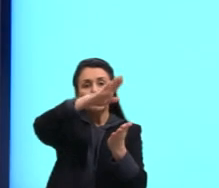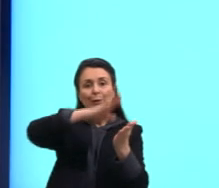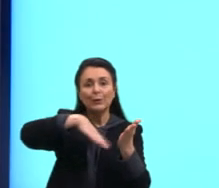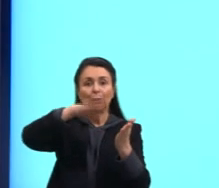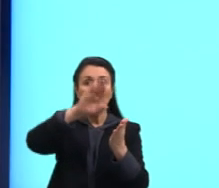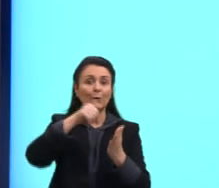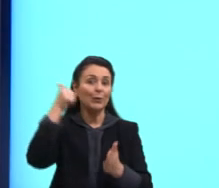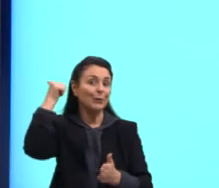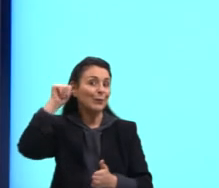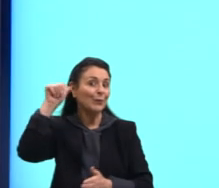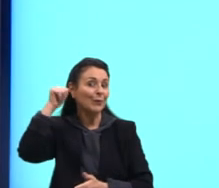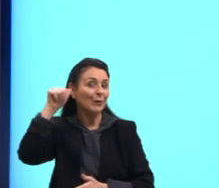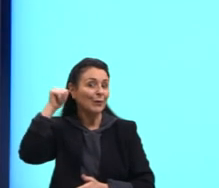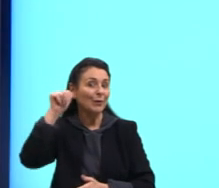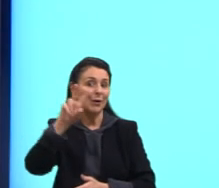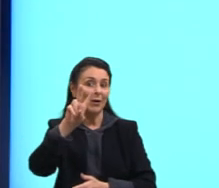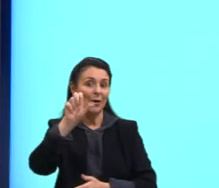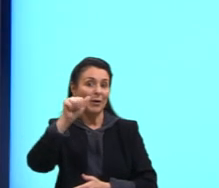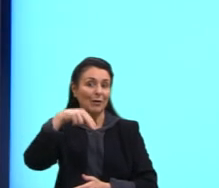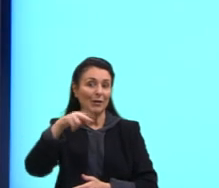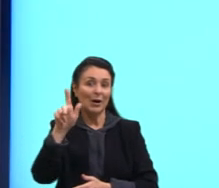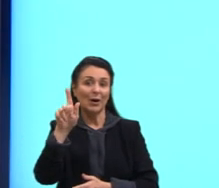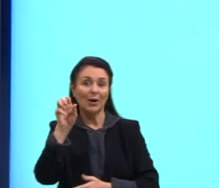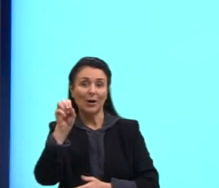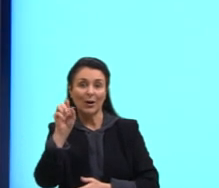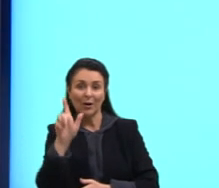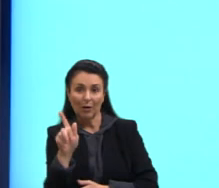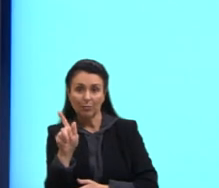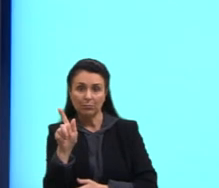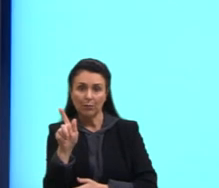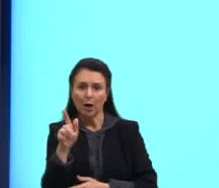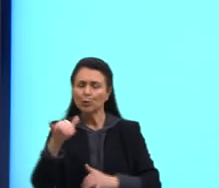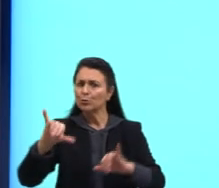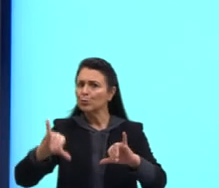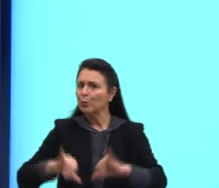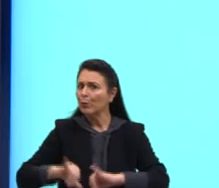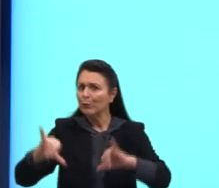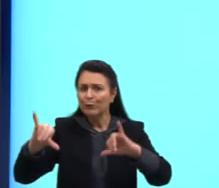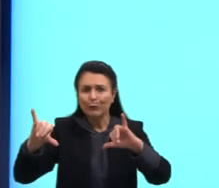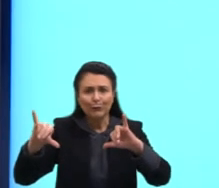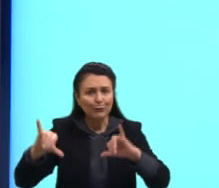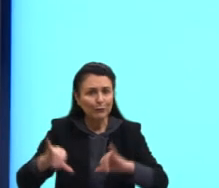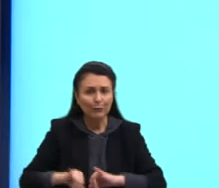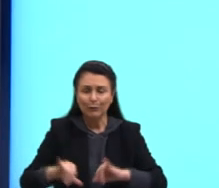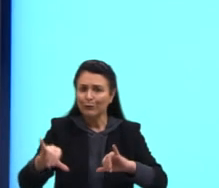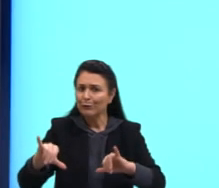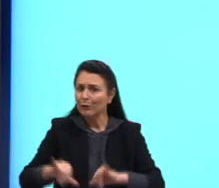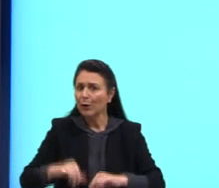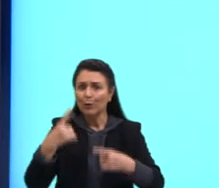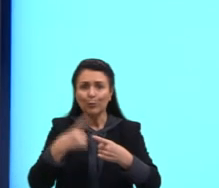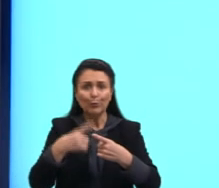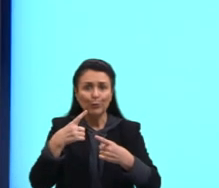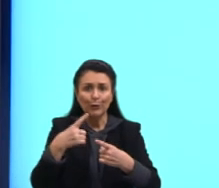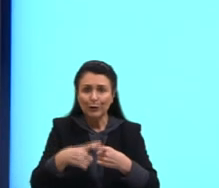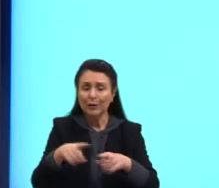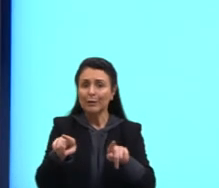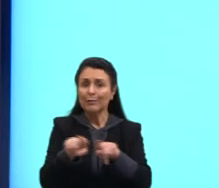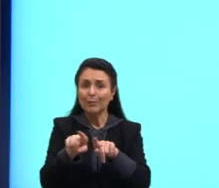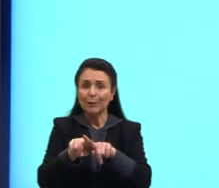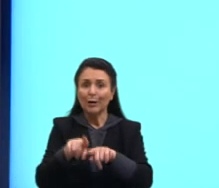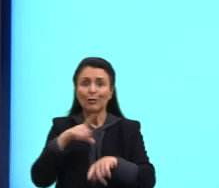Gogh o alvo de agressões físicas e psicológicas por sofrer de transtornos neurológicos